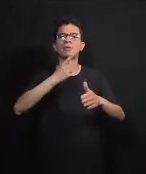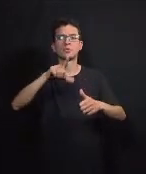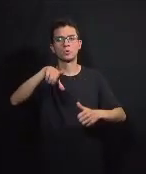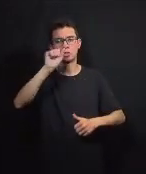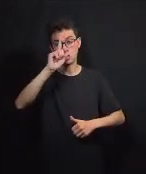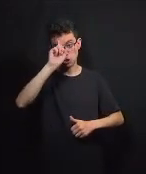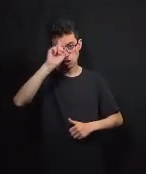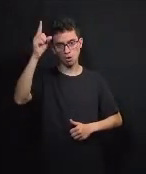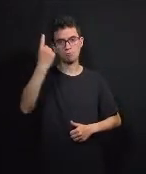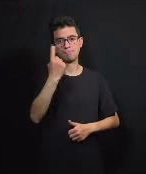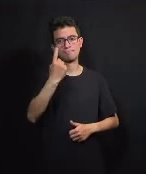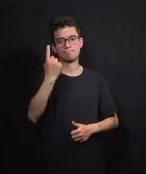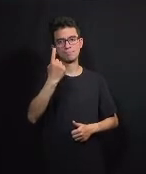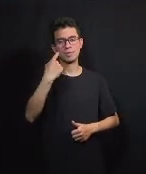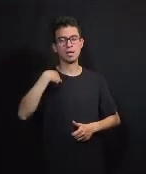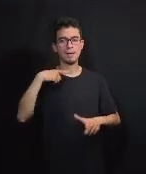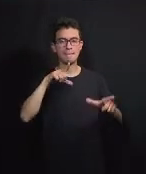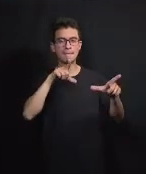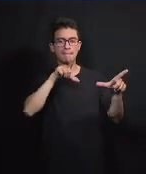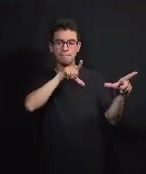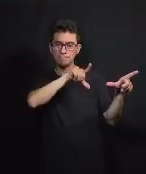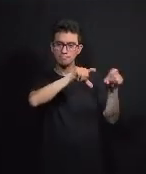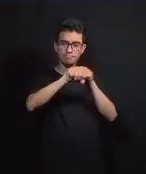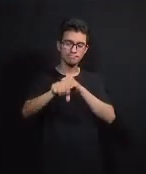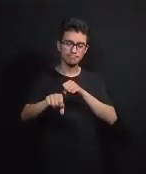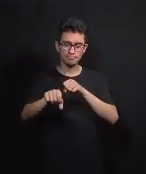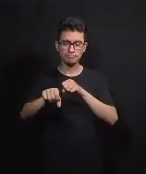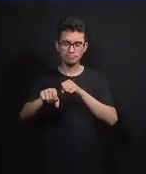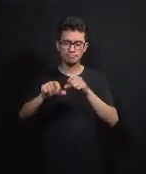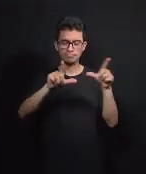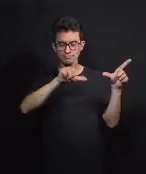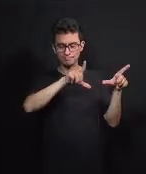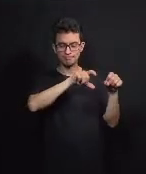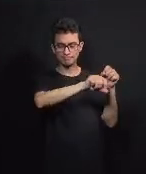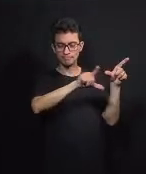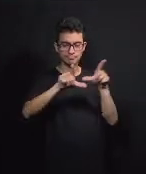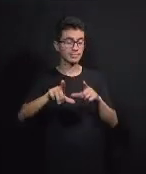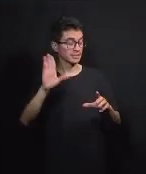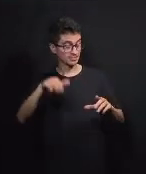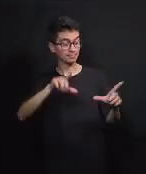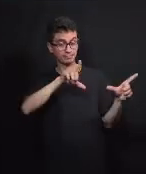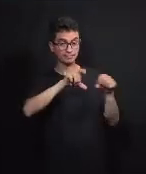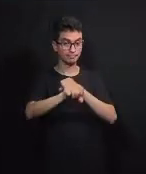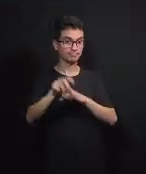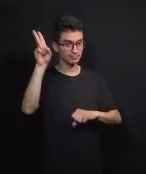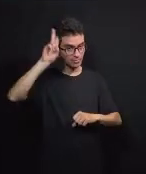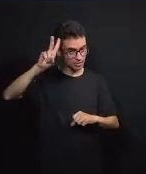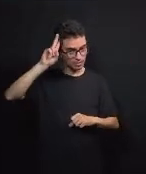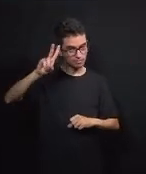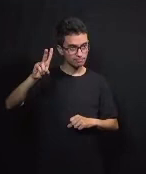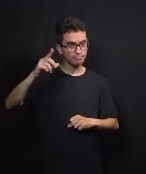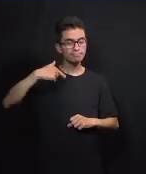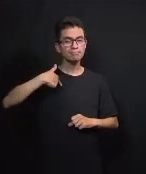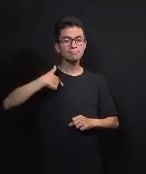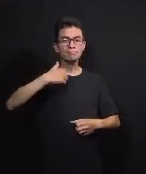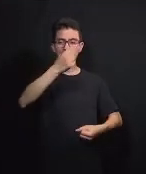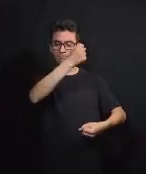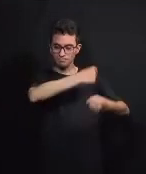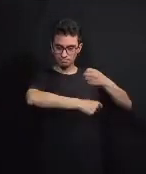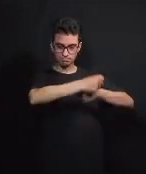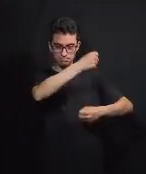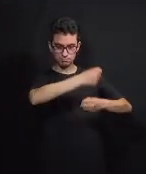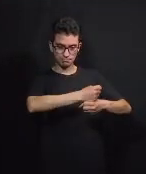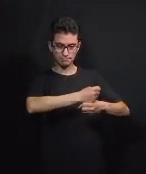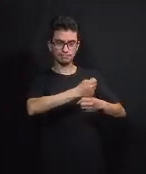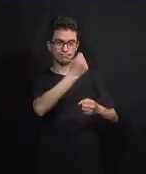minha formação é de historiador, eu pego uma data que é a data de 1990, que é a